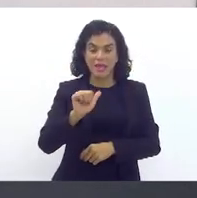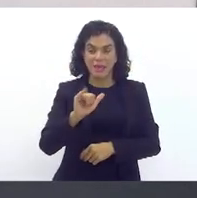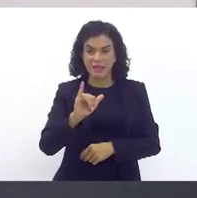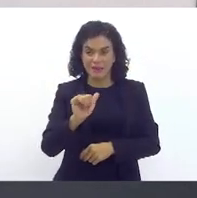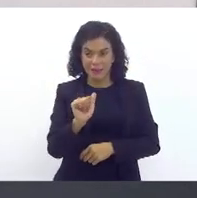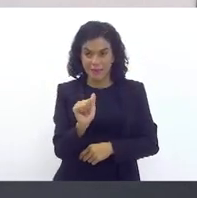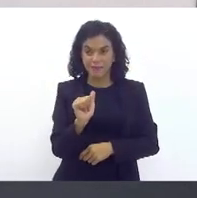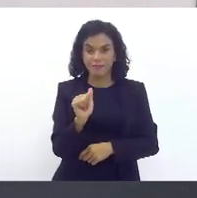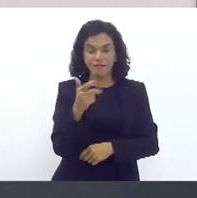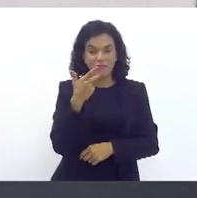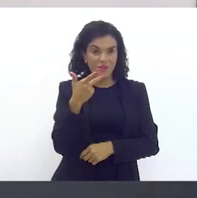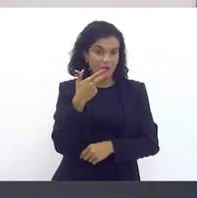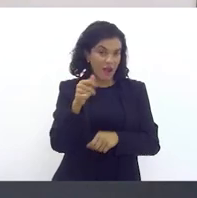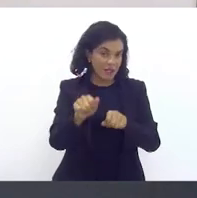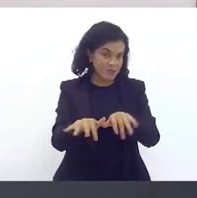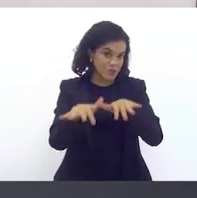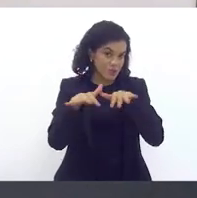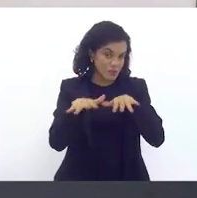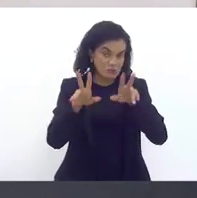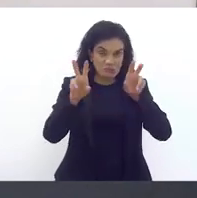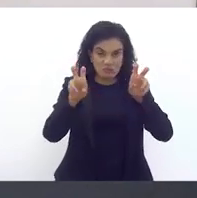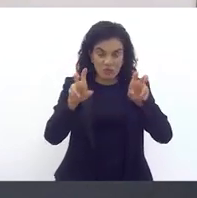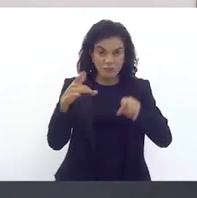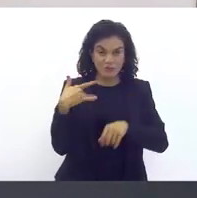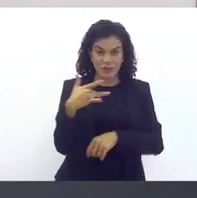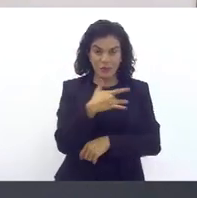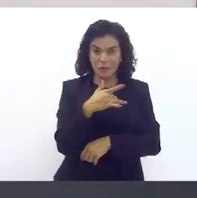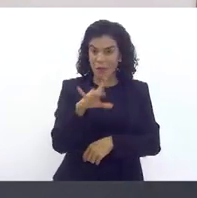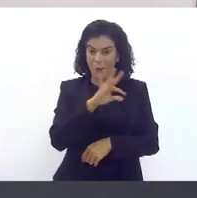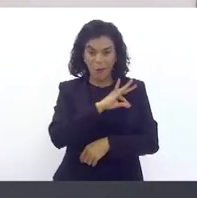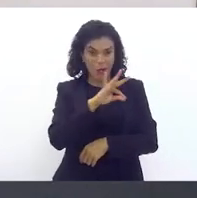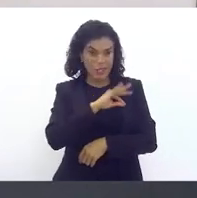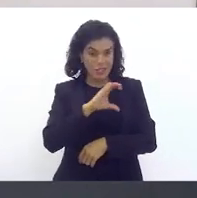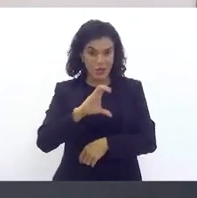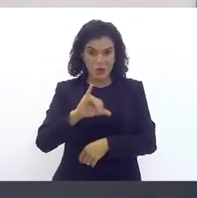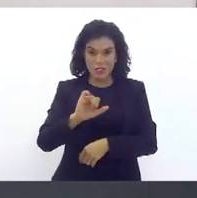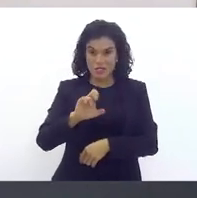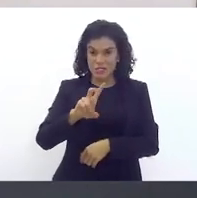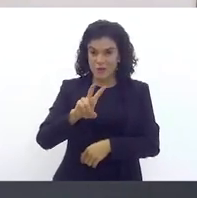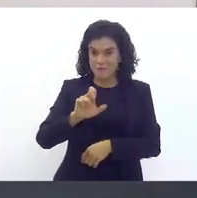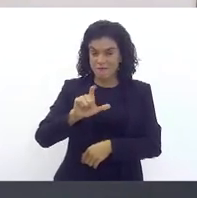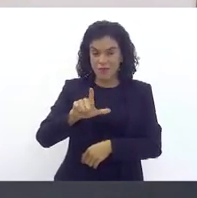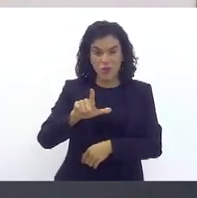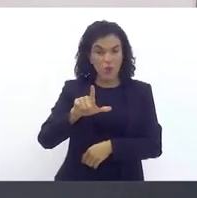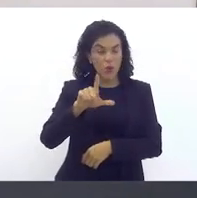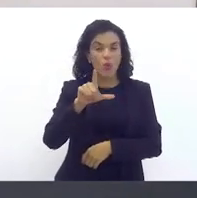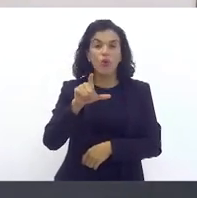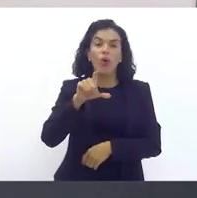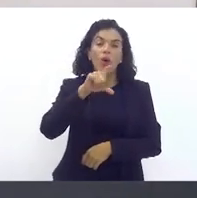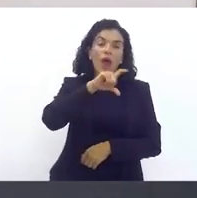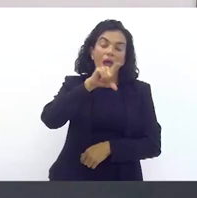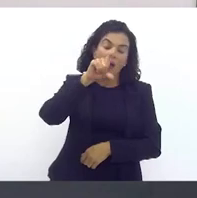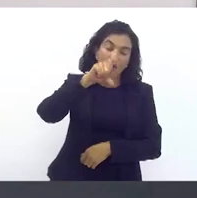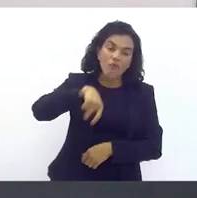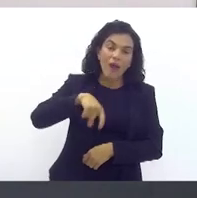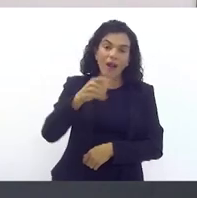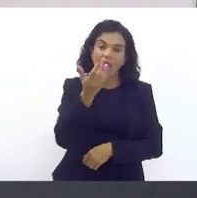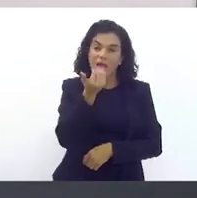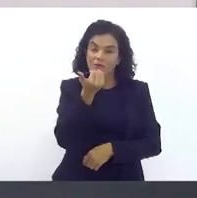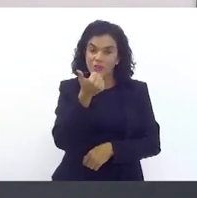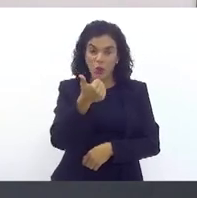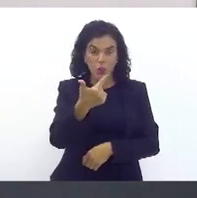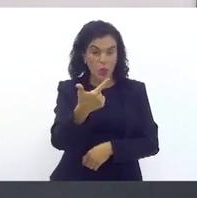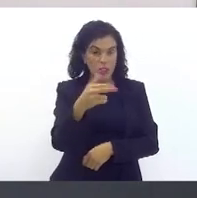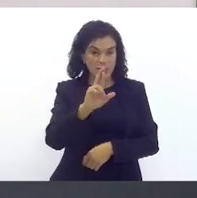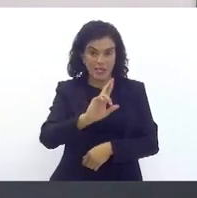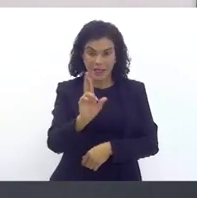falar sobre isso na audiência da saúde, os policiais civis recebem um vale-refeição de R$12.